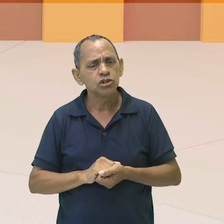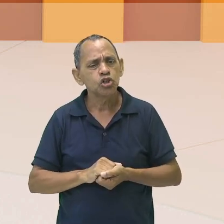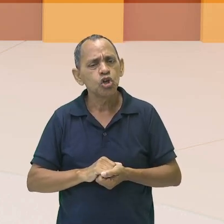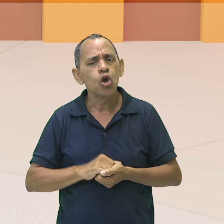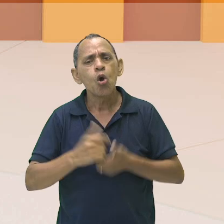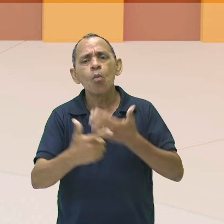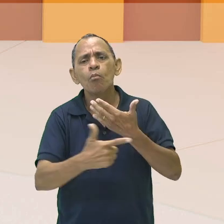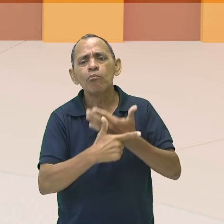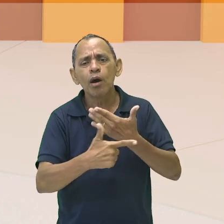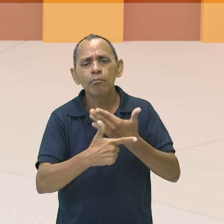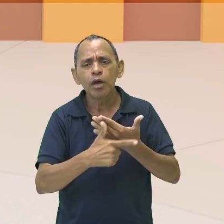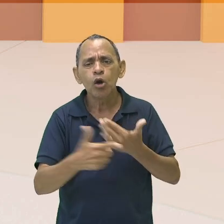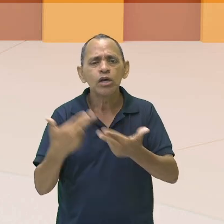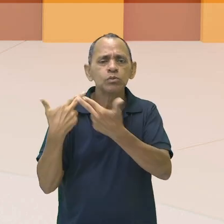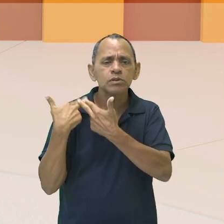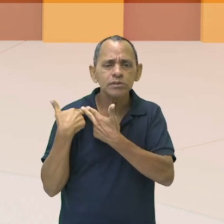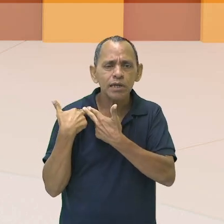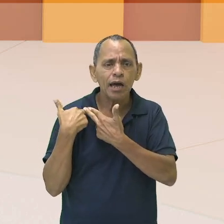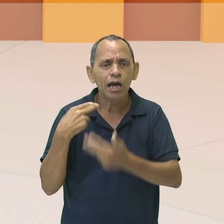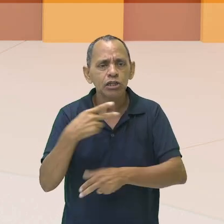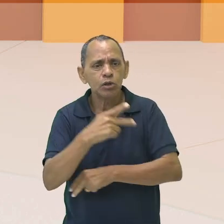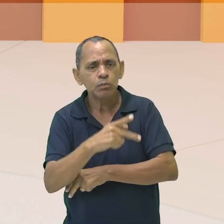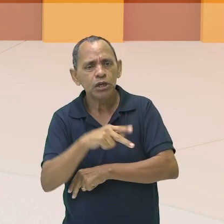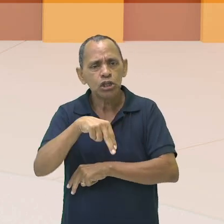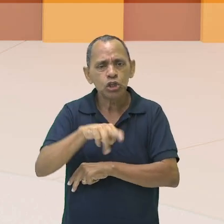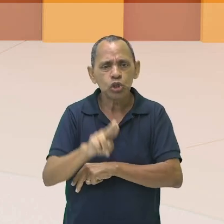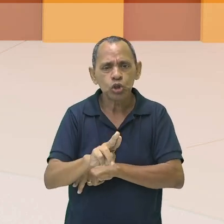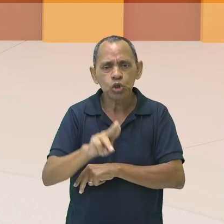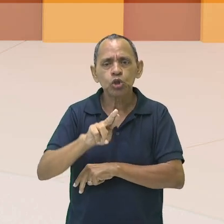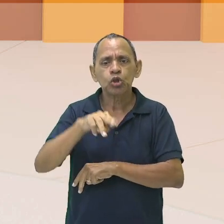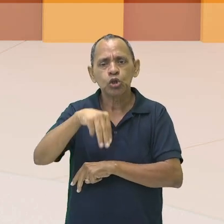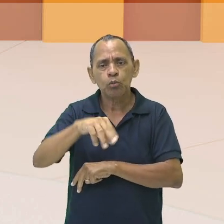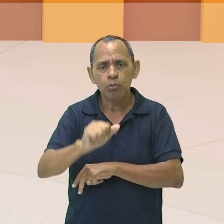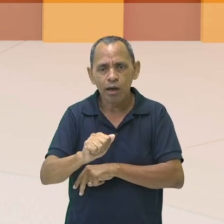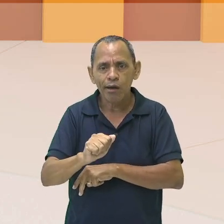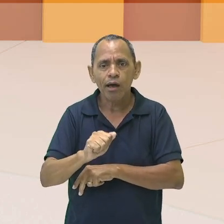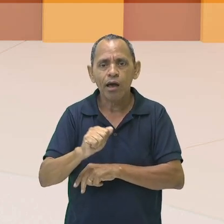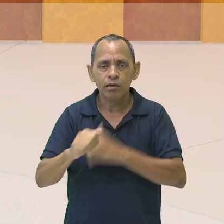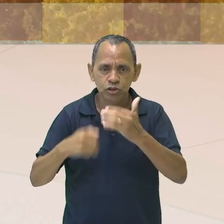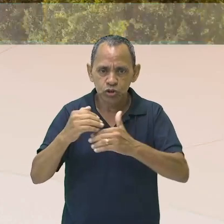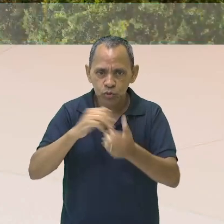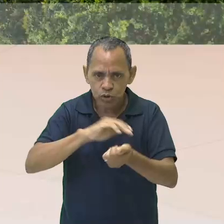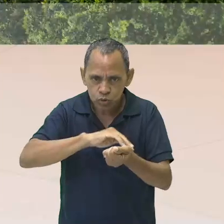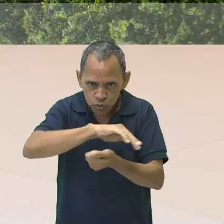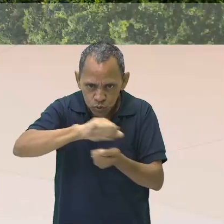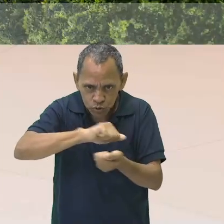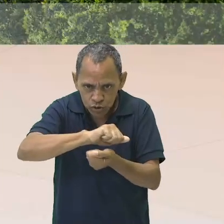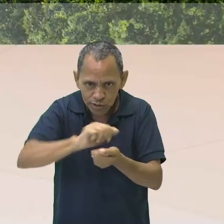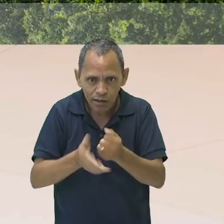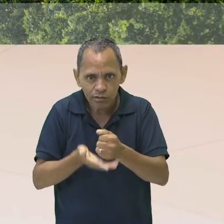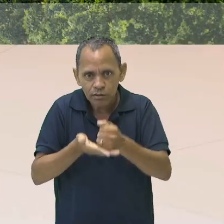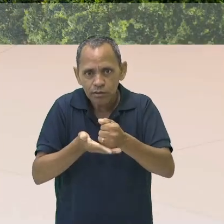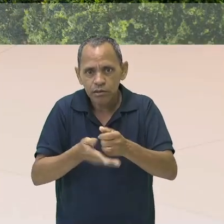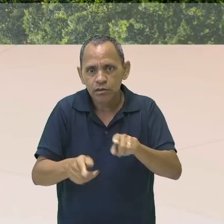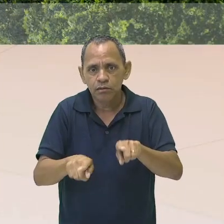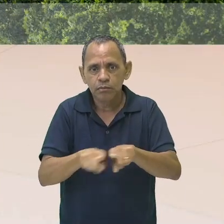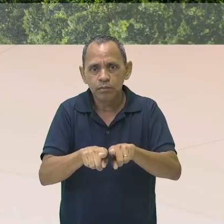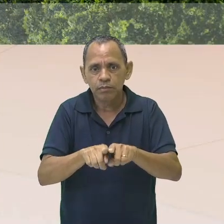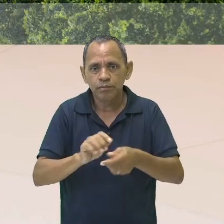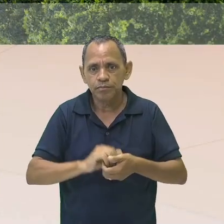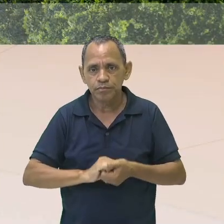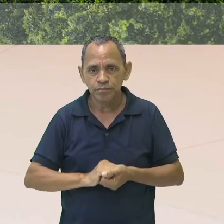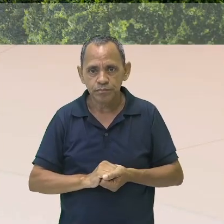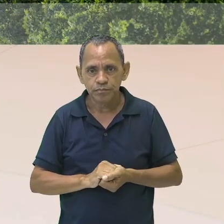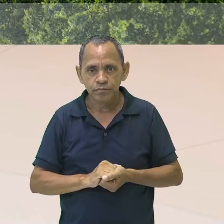PNUMA nessa promoção do desenvolvimento sustentável em especial? Acompanhem comigo. Olha só, o PNUMA